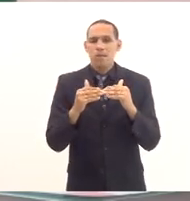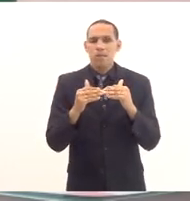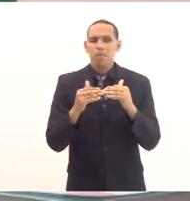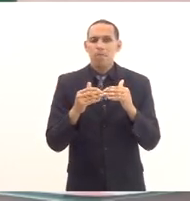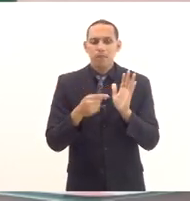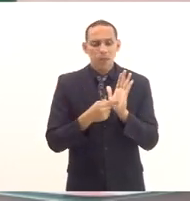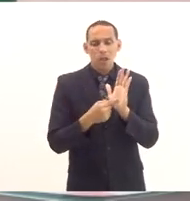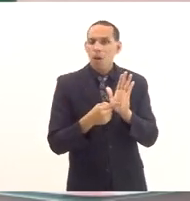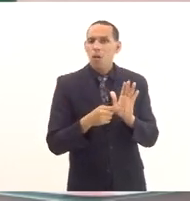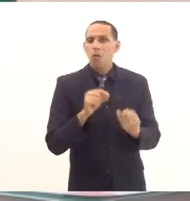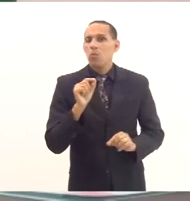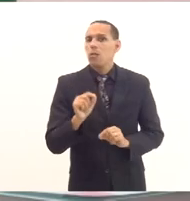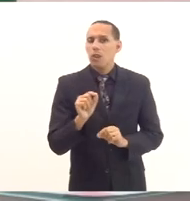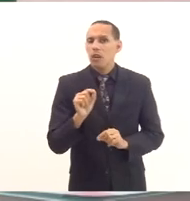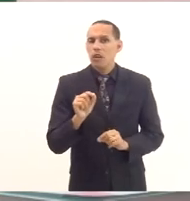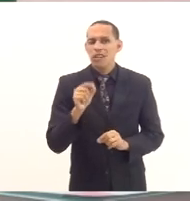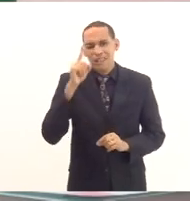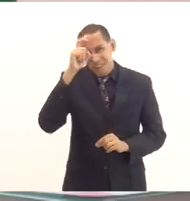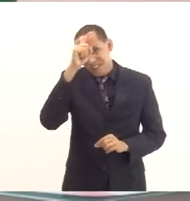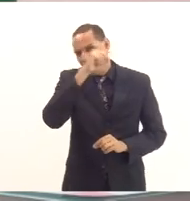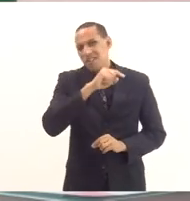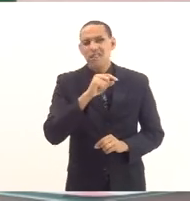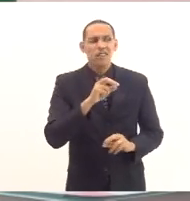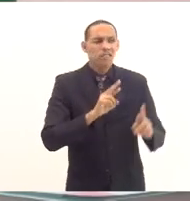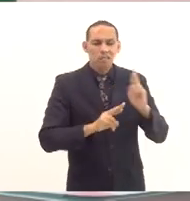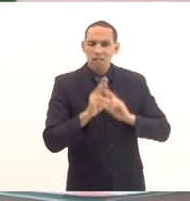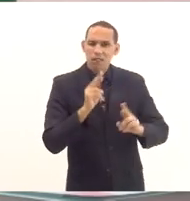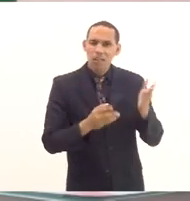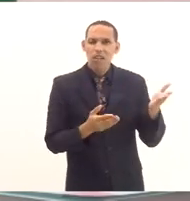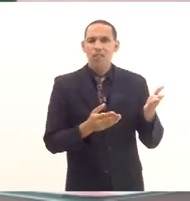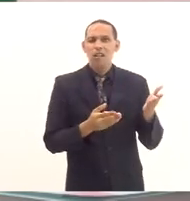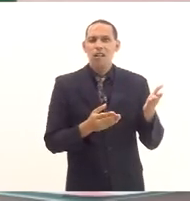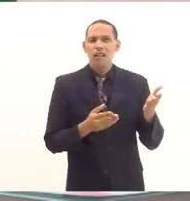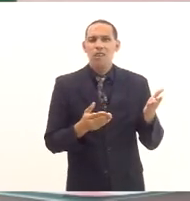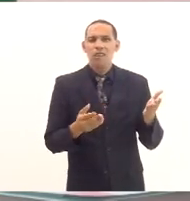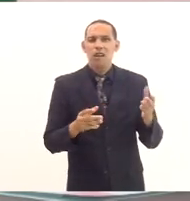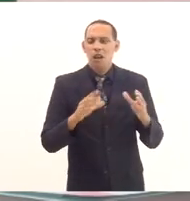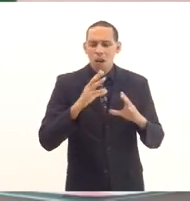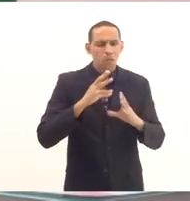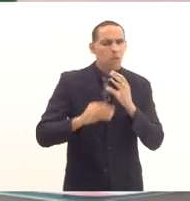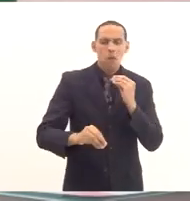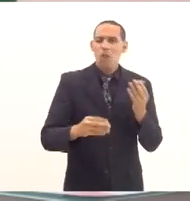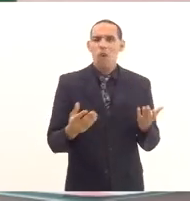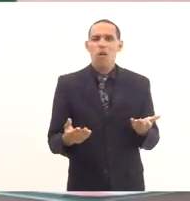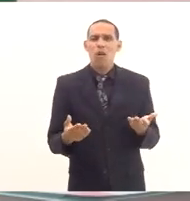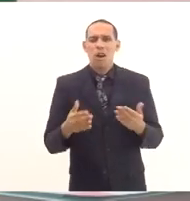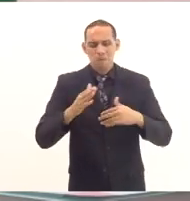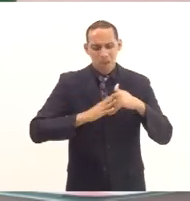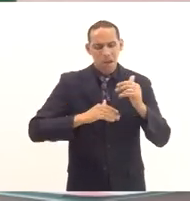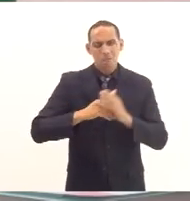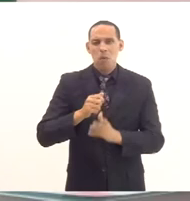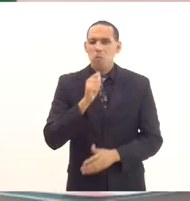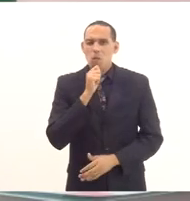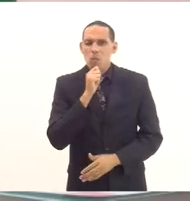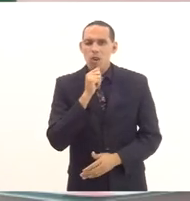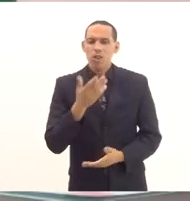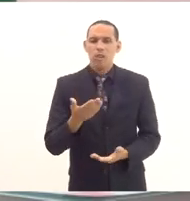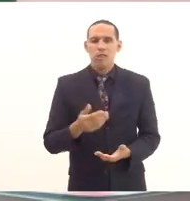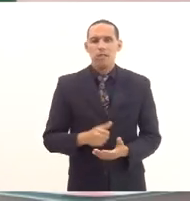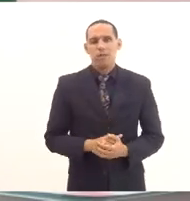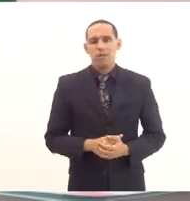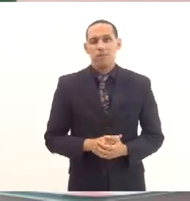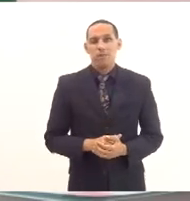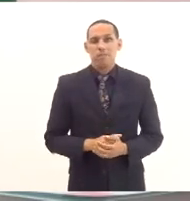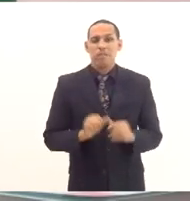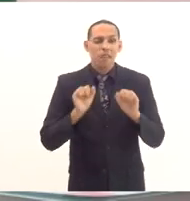e apontar a dificuldade no relacionamento a omissão adesidia a incompetência do prefeito bom tempo